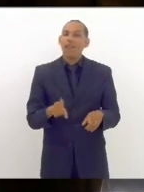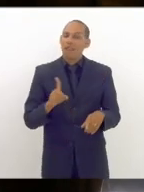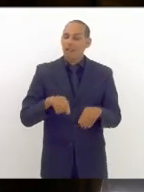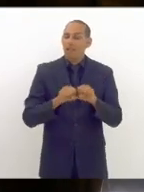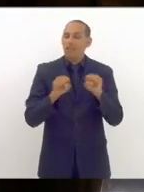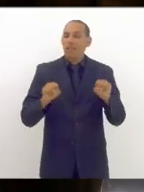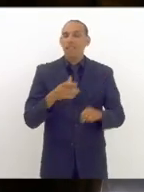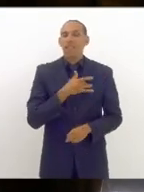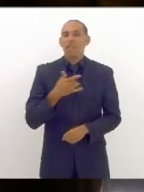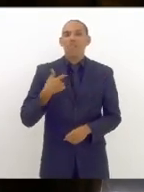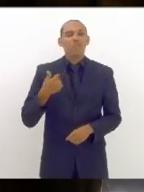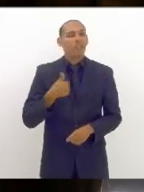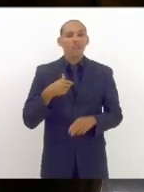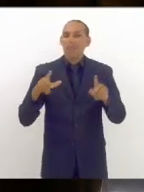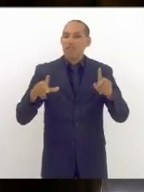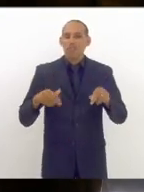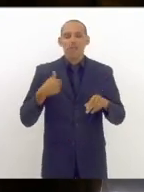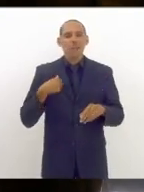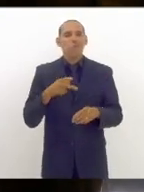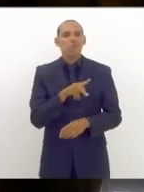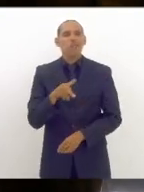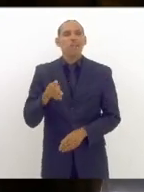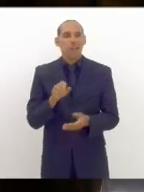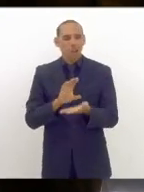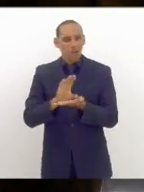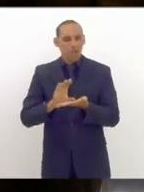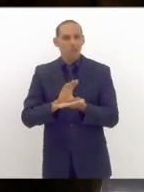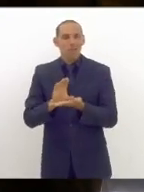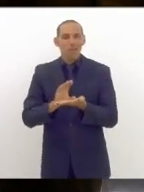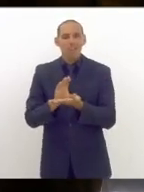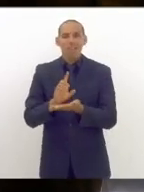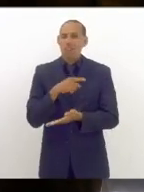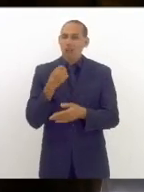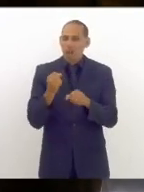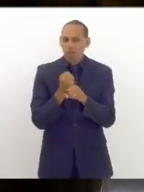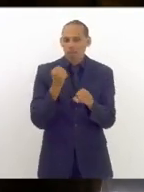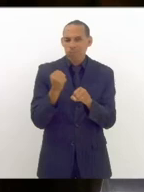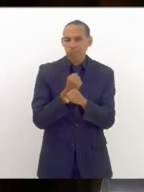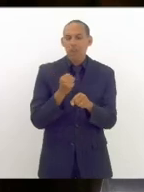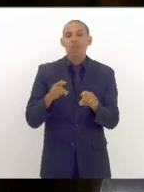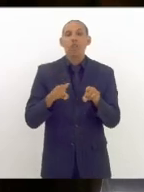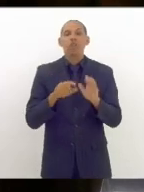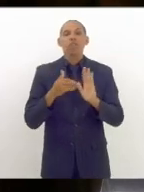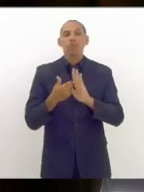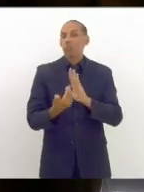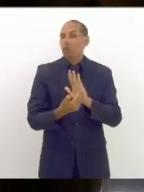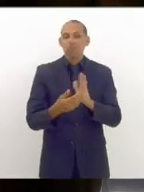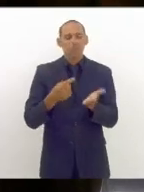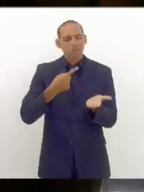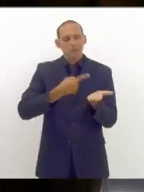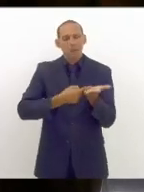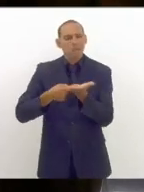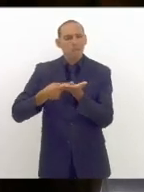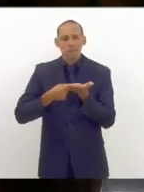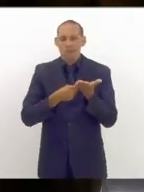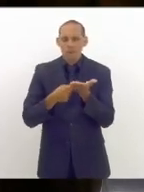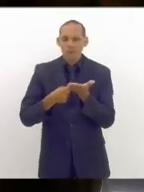coisa. Eu sou presidente do Conselho e a gente construiu e costurou todo o processo de pactuação interfederativa